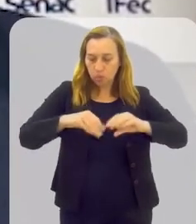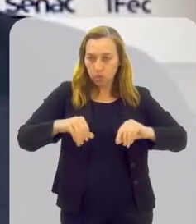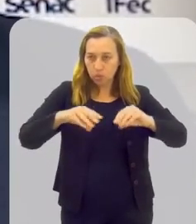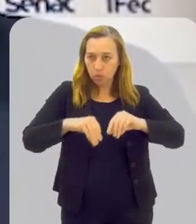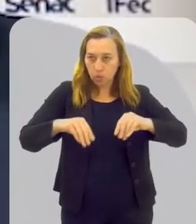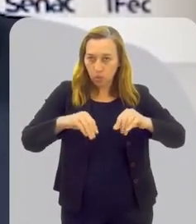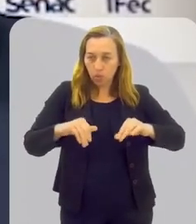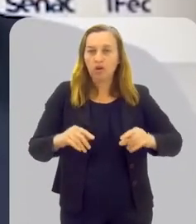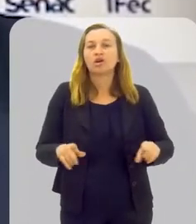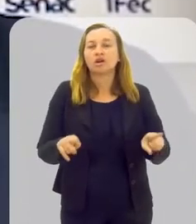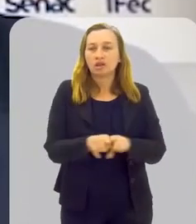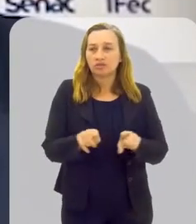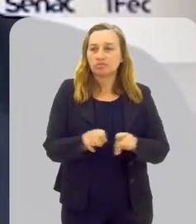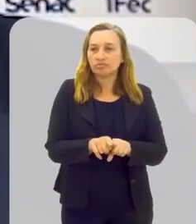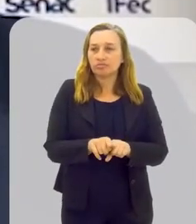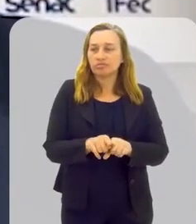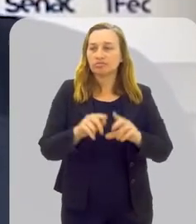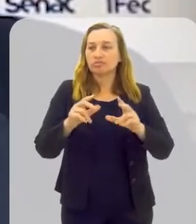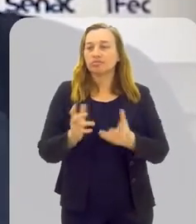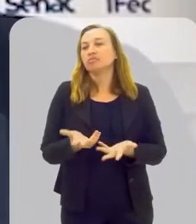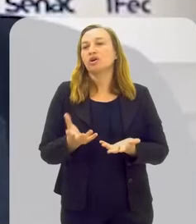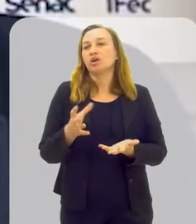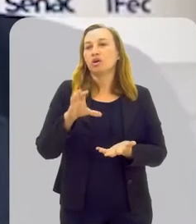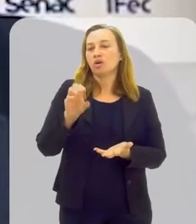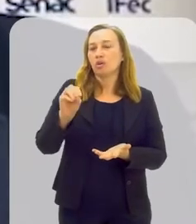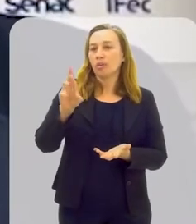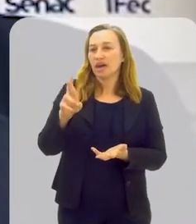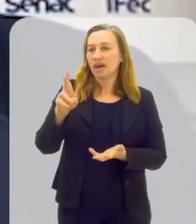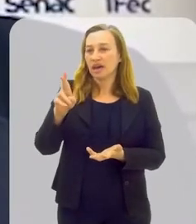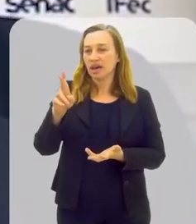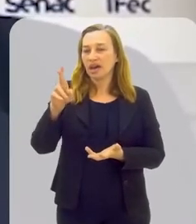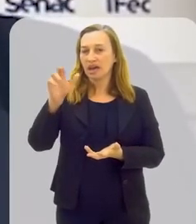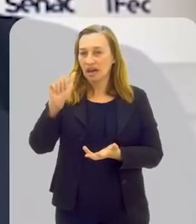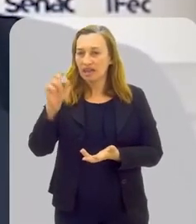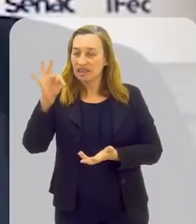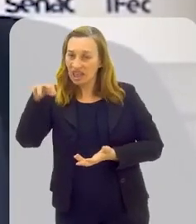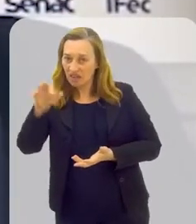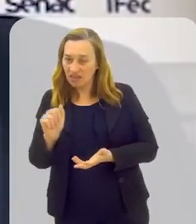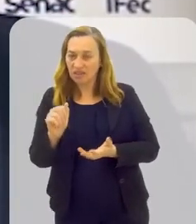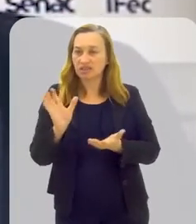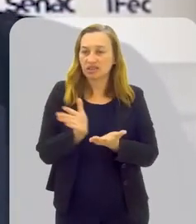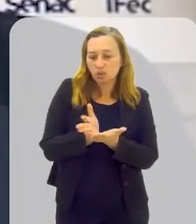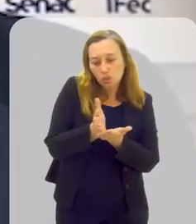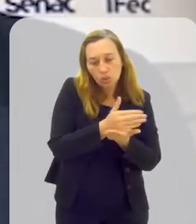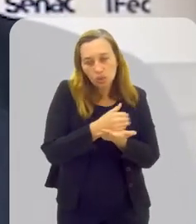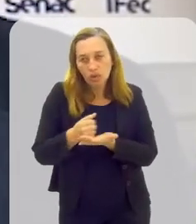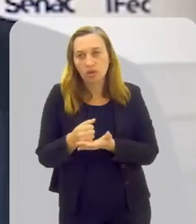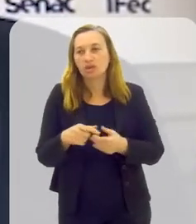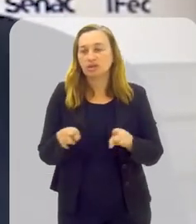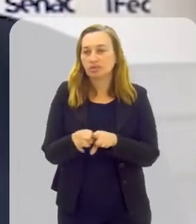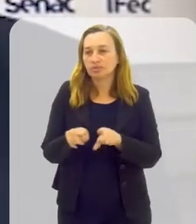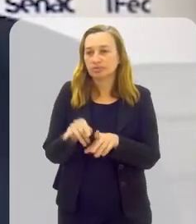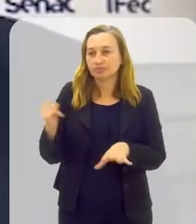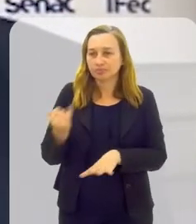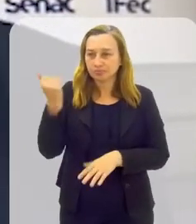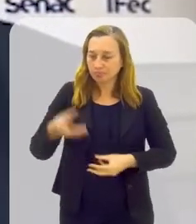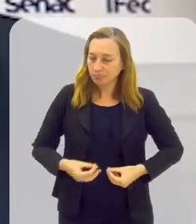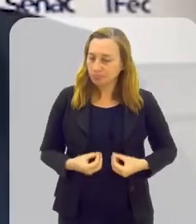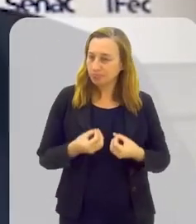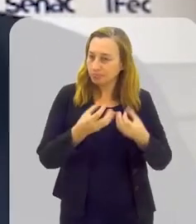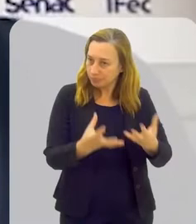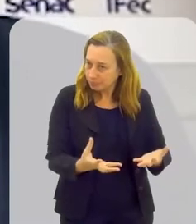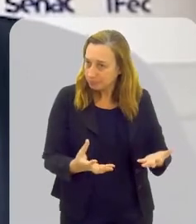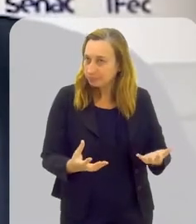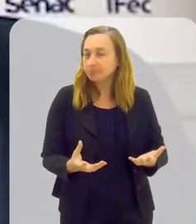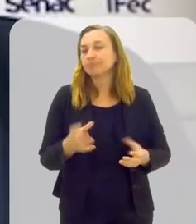destinamos também as cooperativas de catadores são pontos importante esses dois programas esse resíduo que é coletado